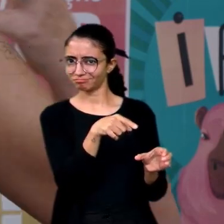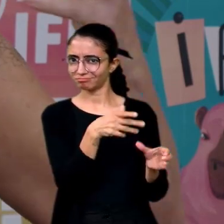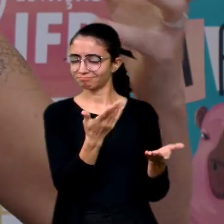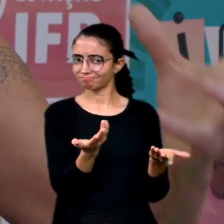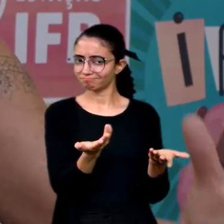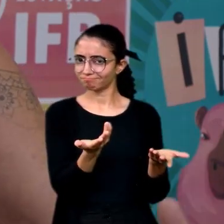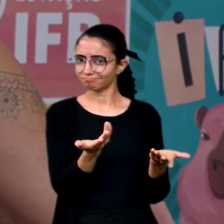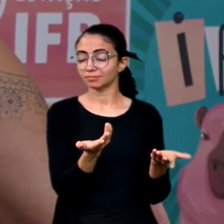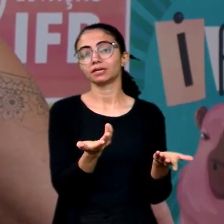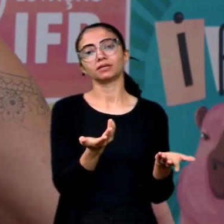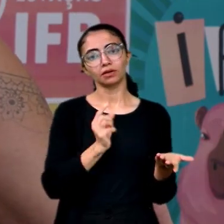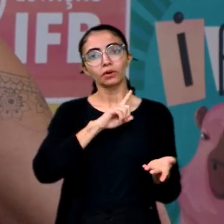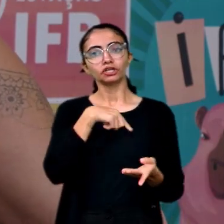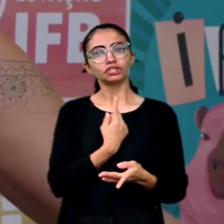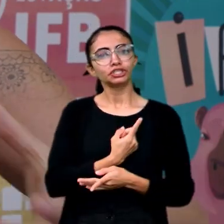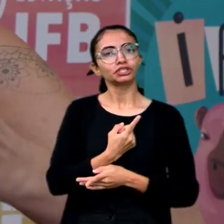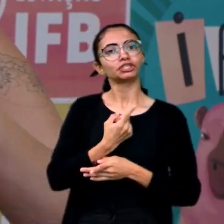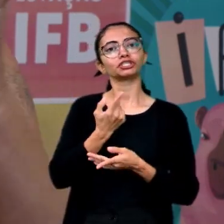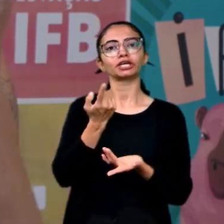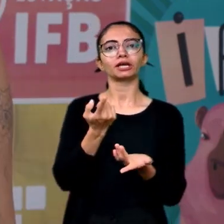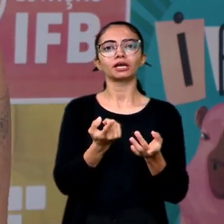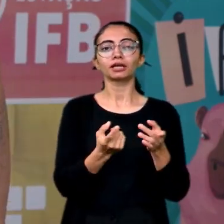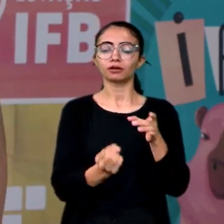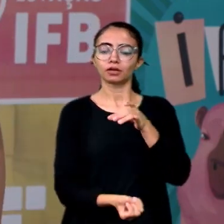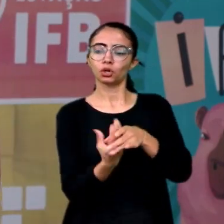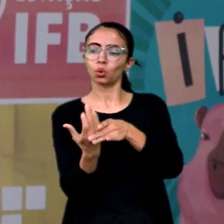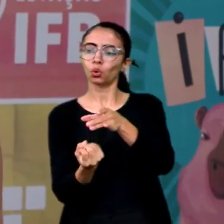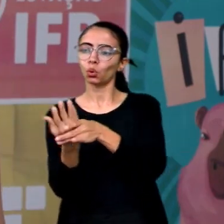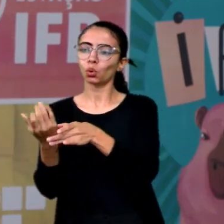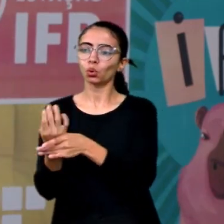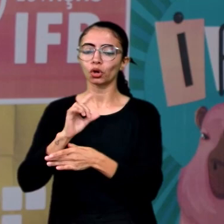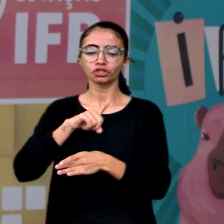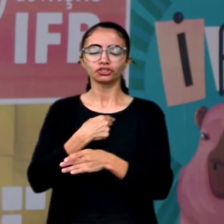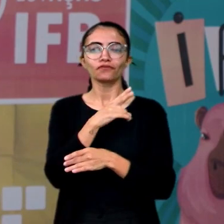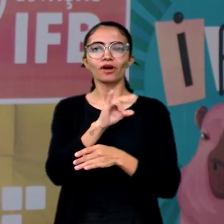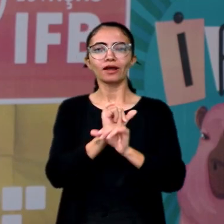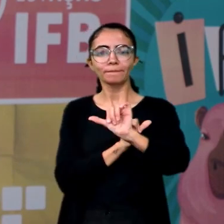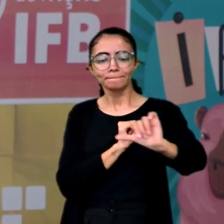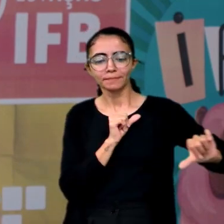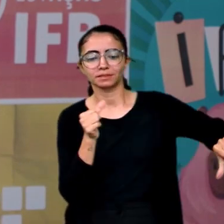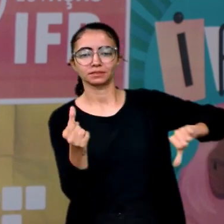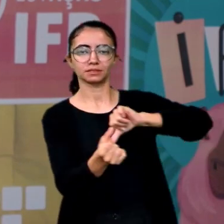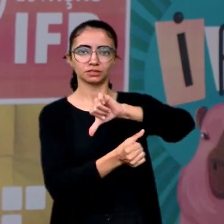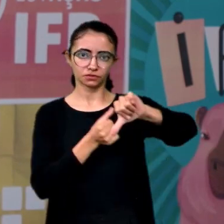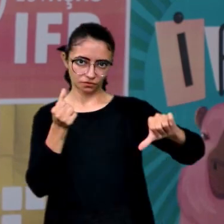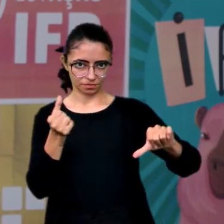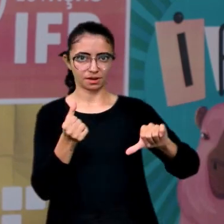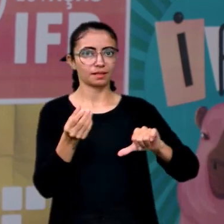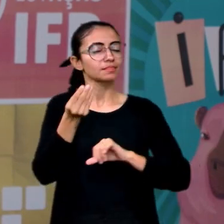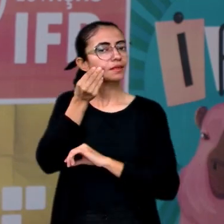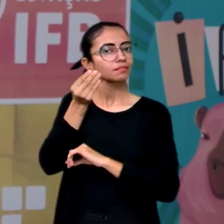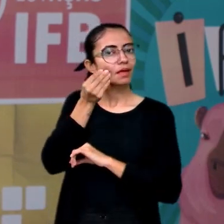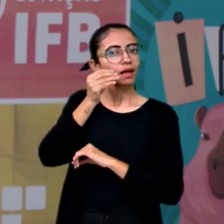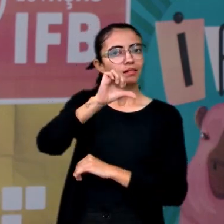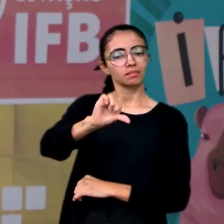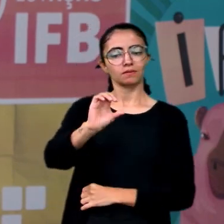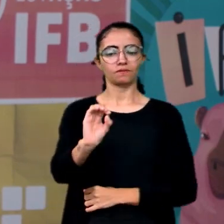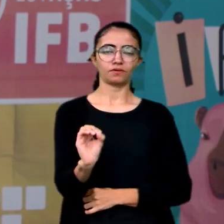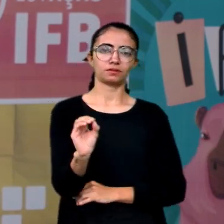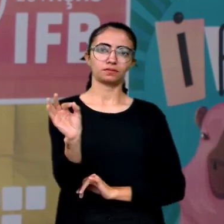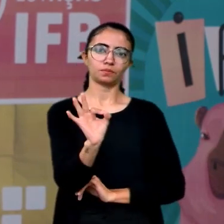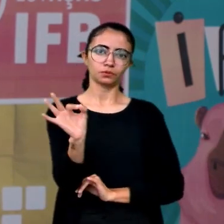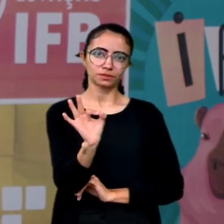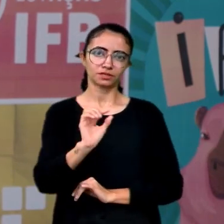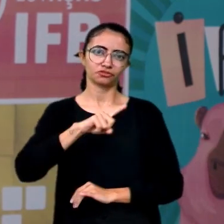que a gente criou para que tudo aquilo que a gente cria, pelo menos 90% do que a gente criou em termos